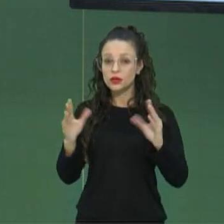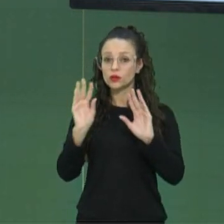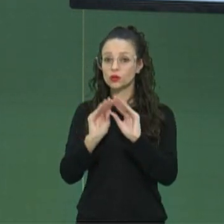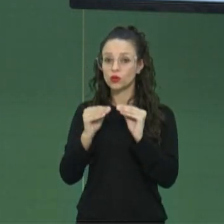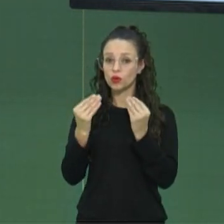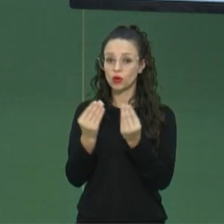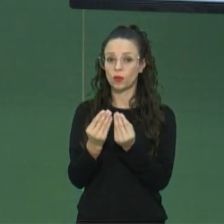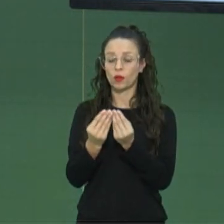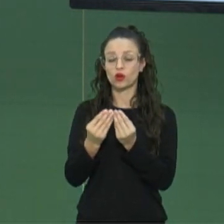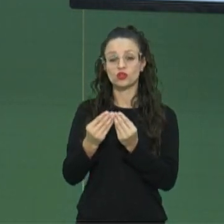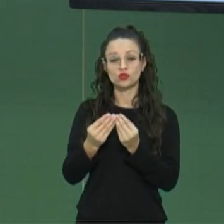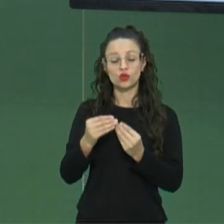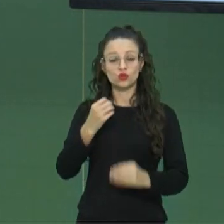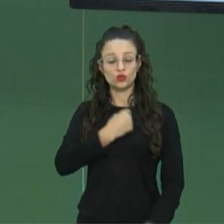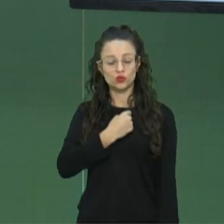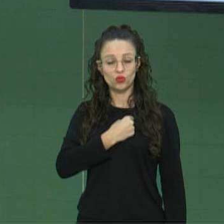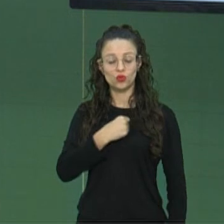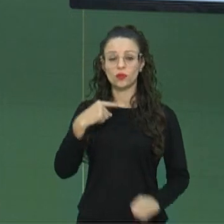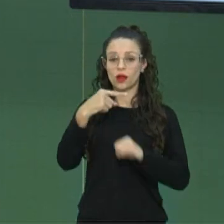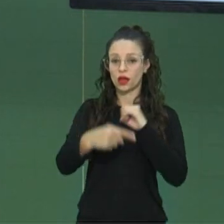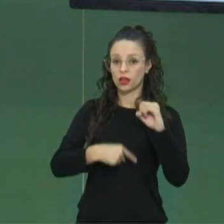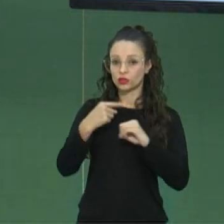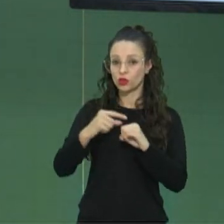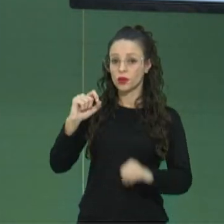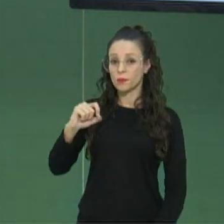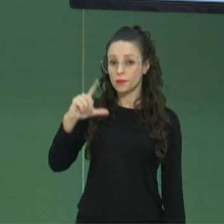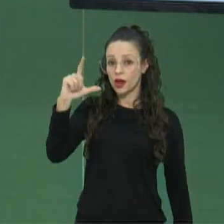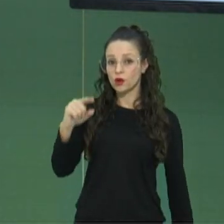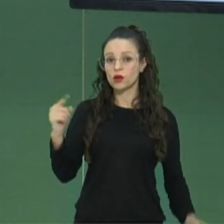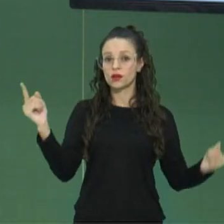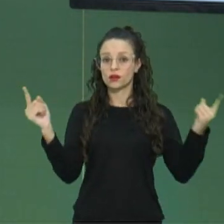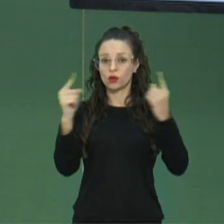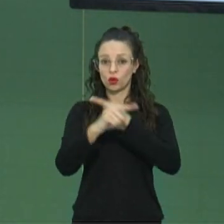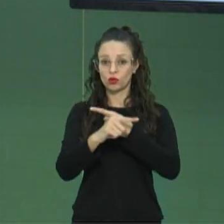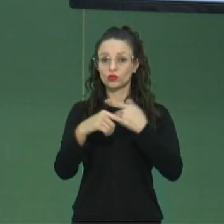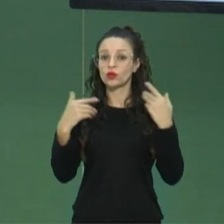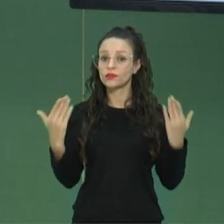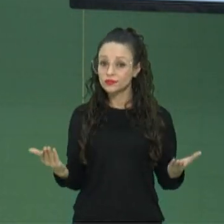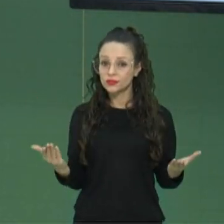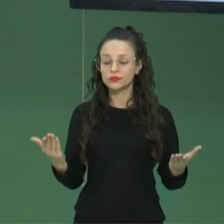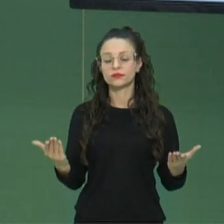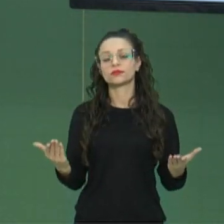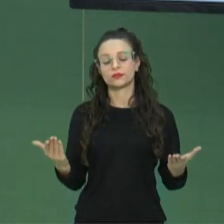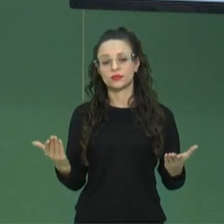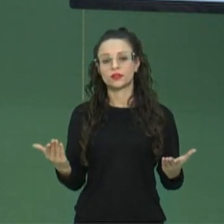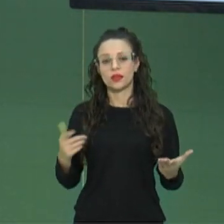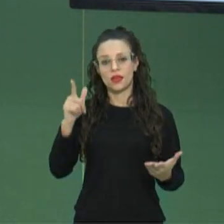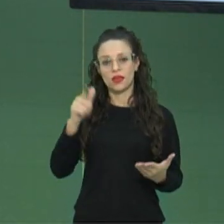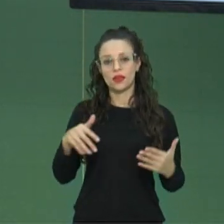de maiores números atômicos estão em lados opostos. É o meu isômero